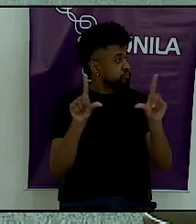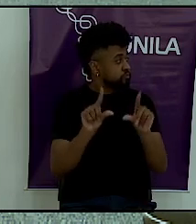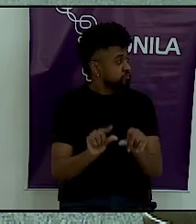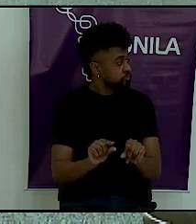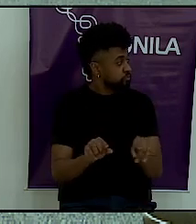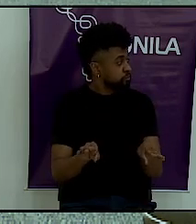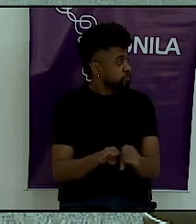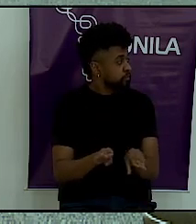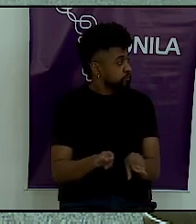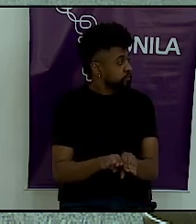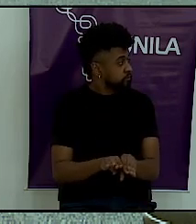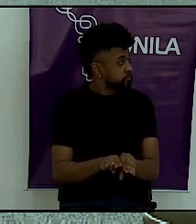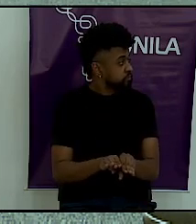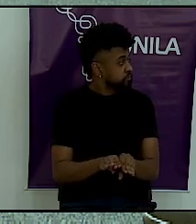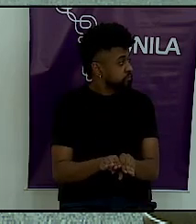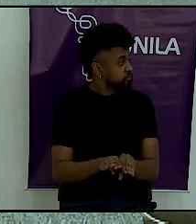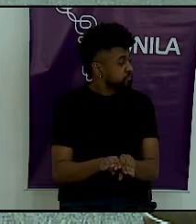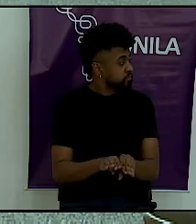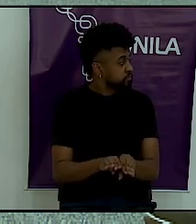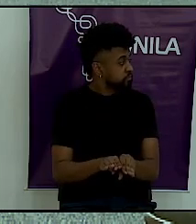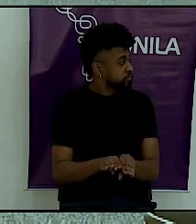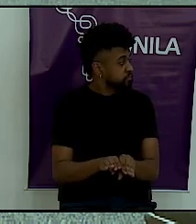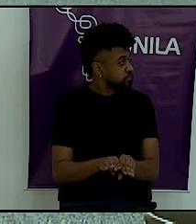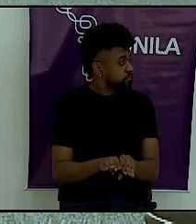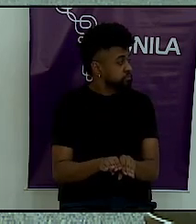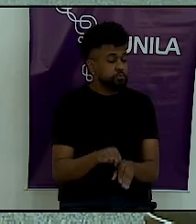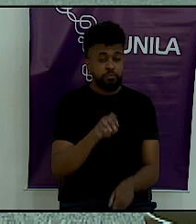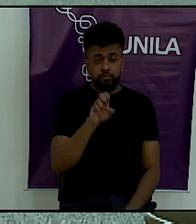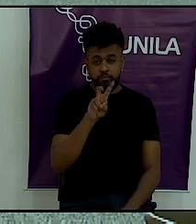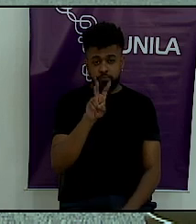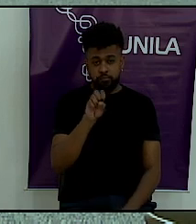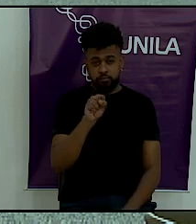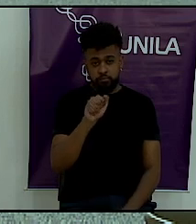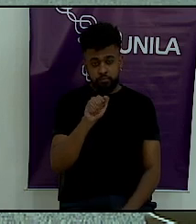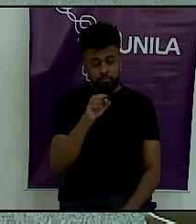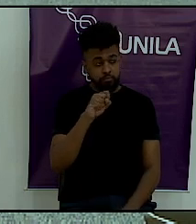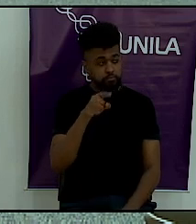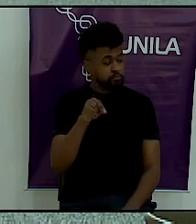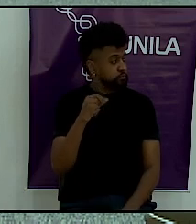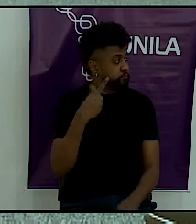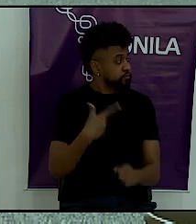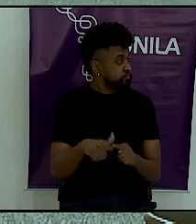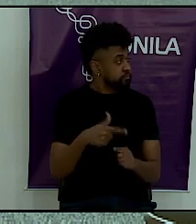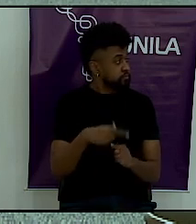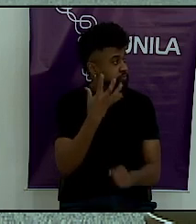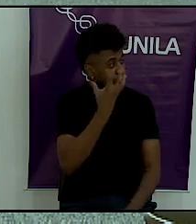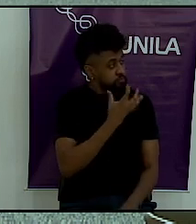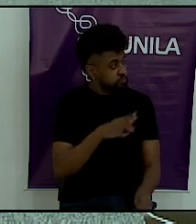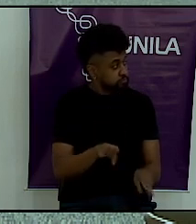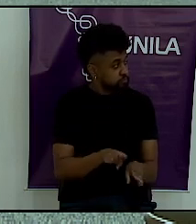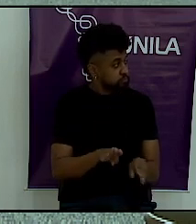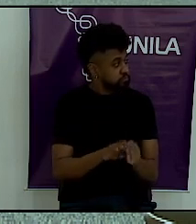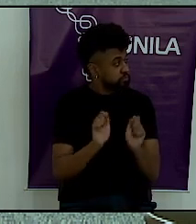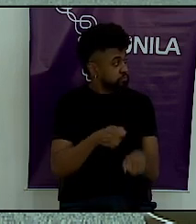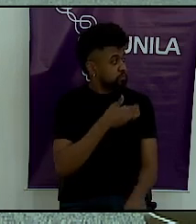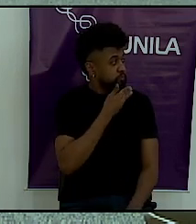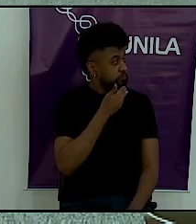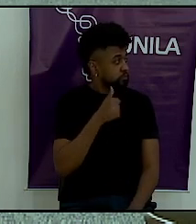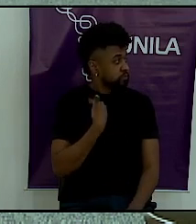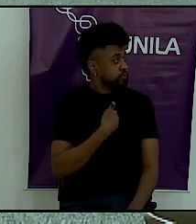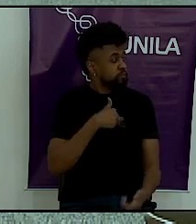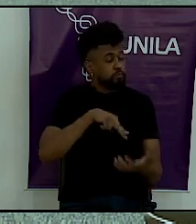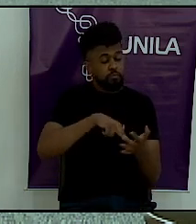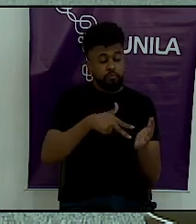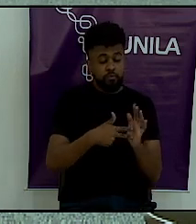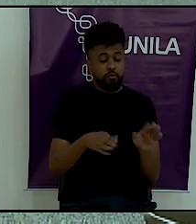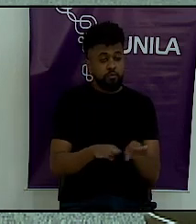reprovação e a questão da evasão, né, que é um problema sério nosso, que inclusive pode melhorar os nossos indicadores e